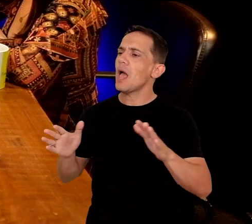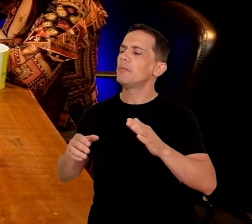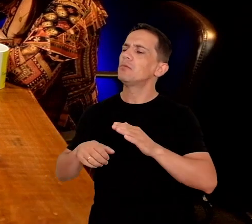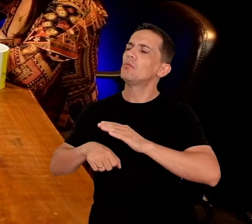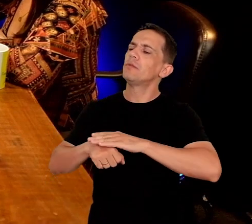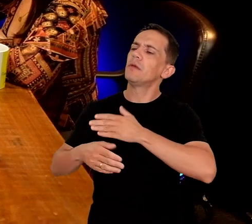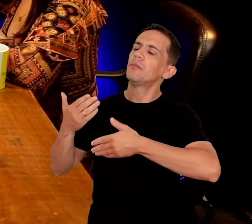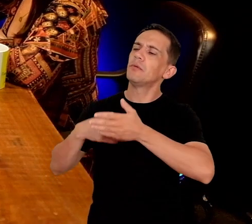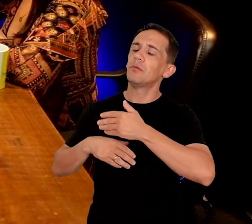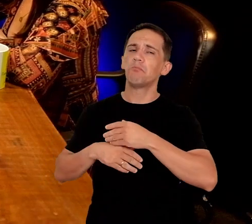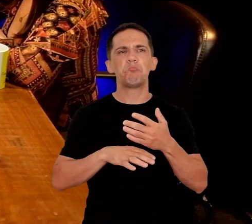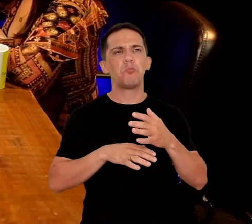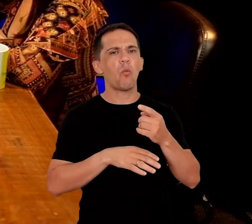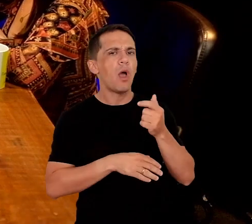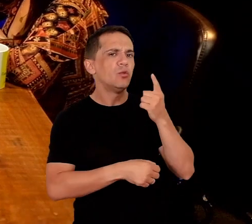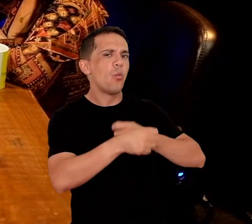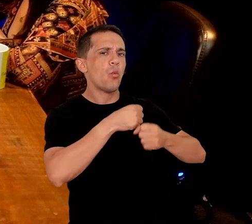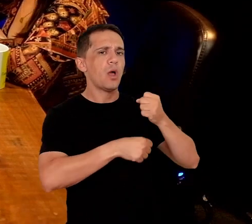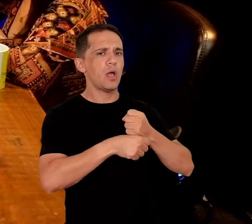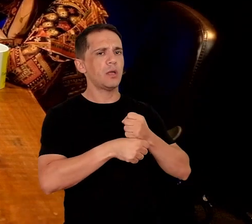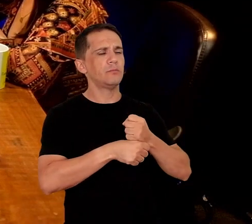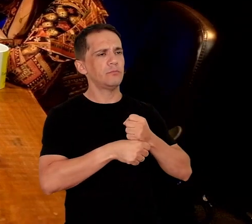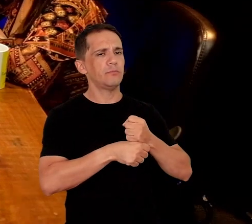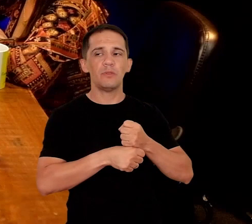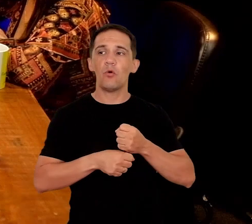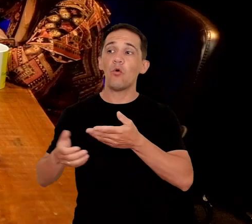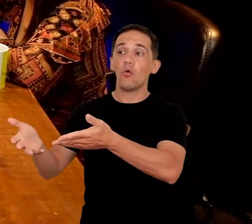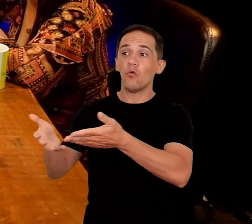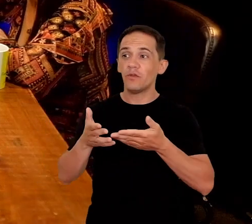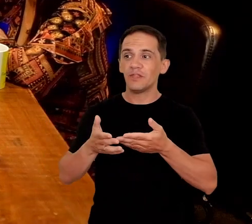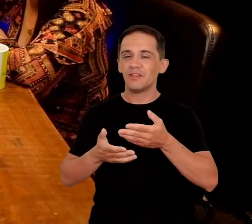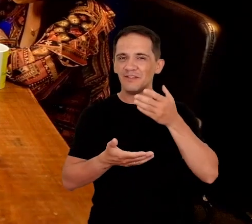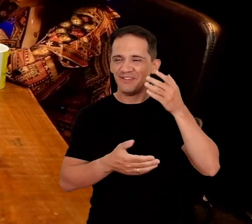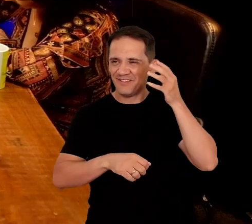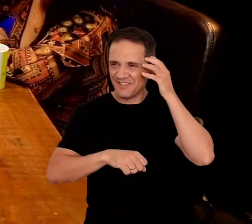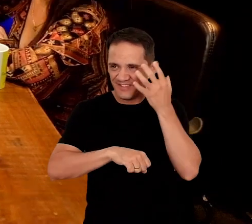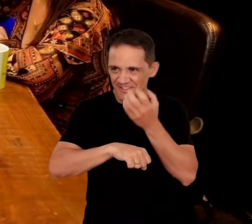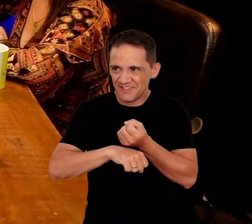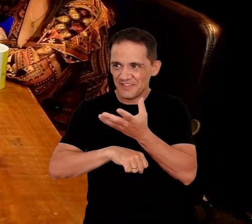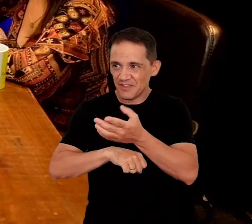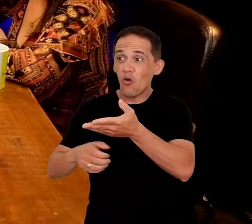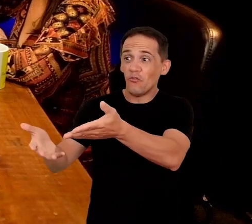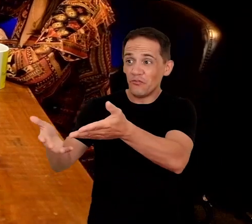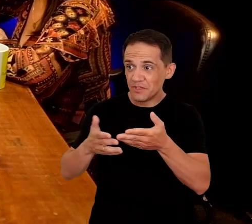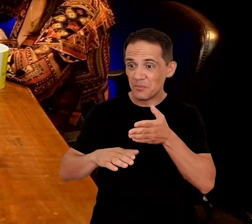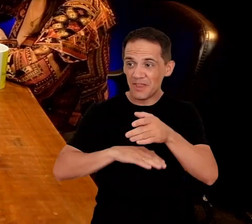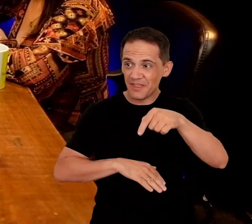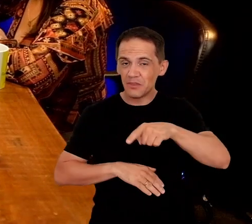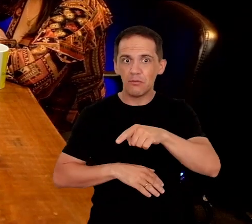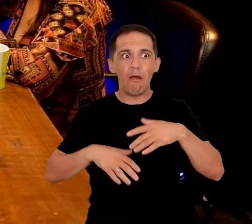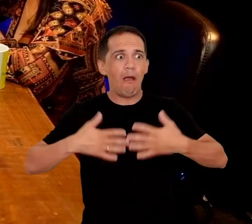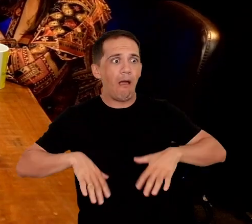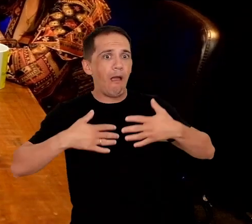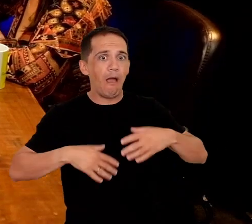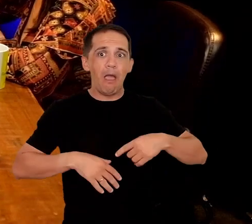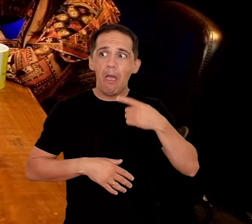Não faz um ano? E Não quando eu faz um convidei ano. tu pro podcast, tu ficou apavorado. Sim. Eu peguei, olha aqui. Olha